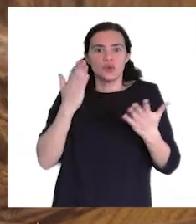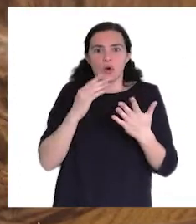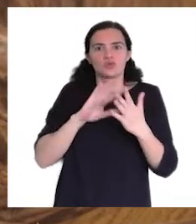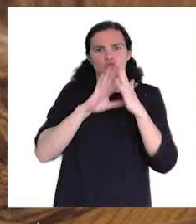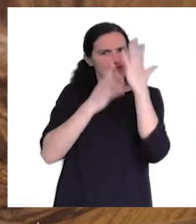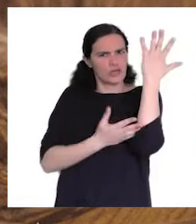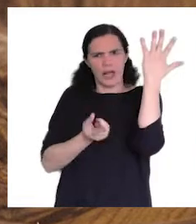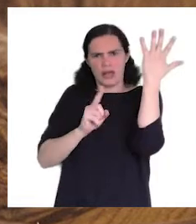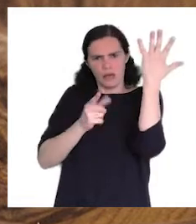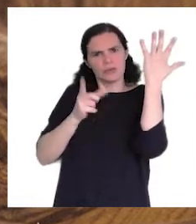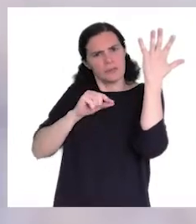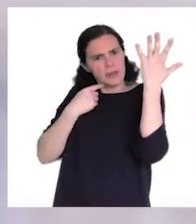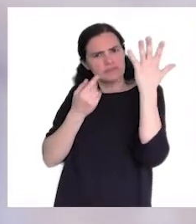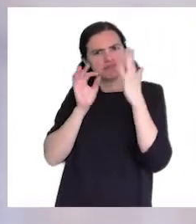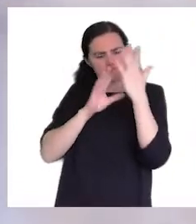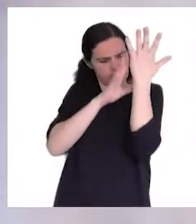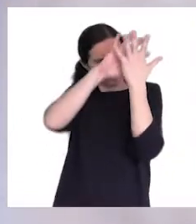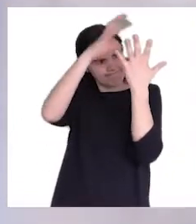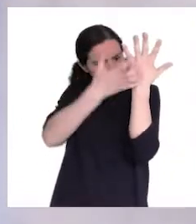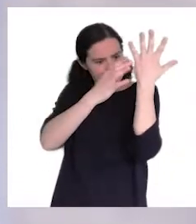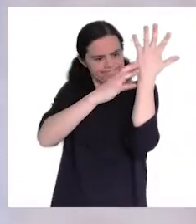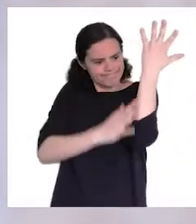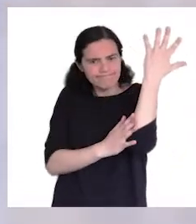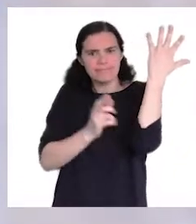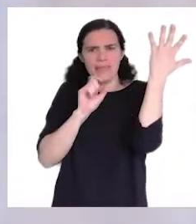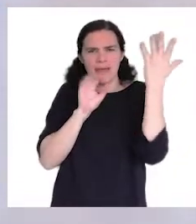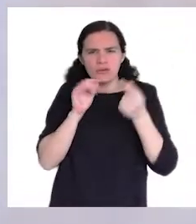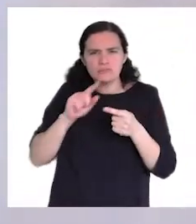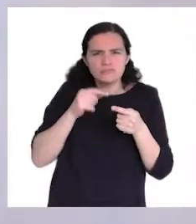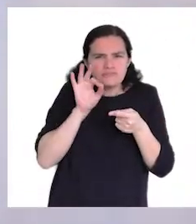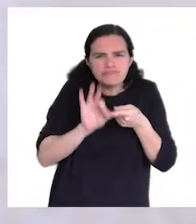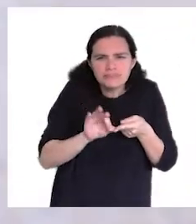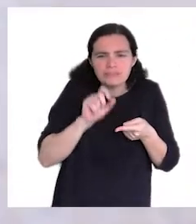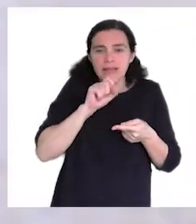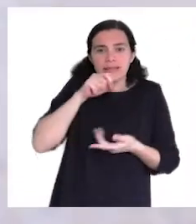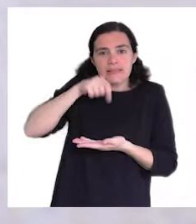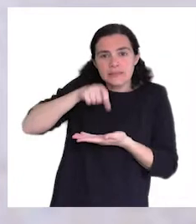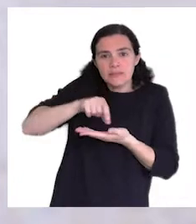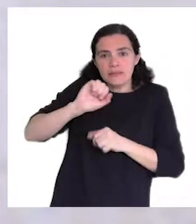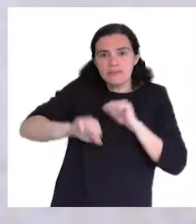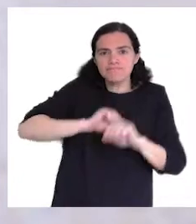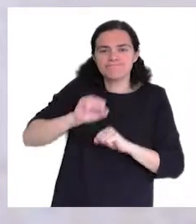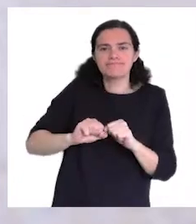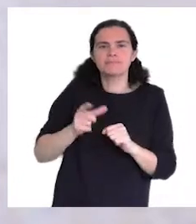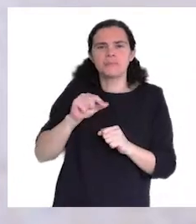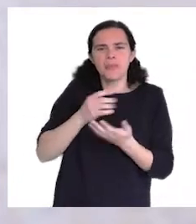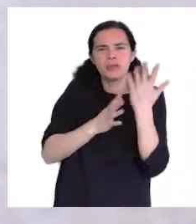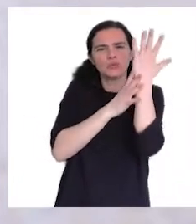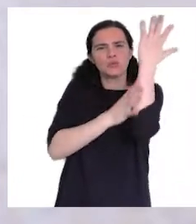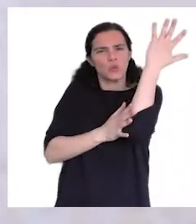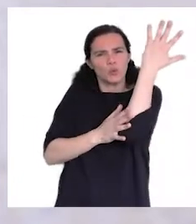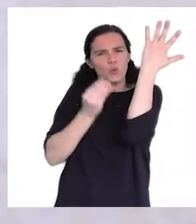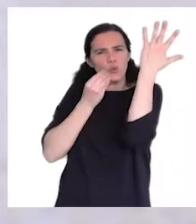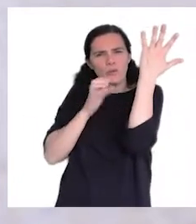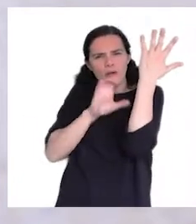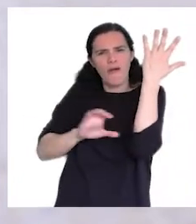geral, não é? Pelo conhecimento geral que temos da árvore, a sua copa, o seu tronco, mas irmos ao pormenor, desde a sua semente ao seu tronco,